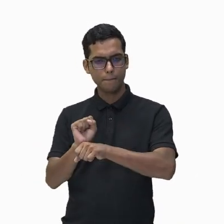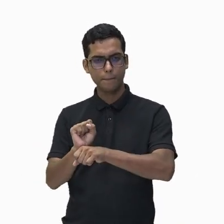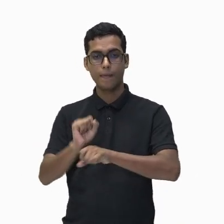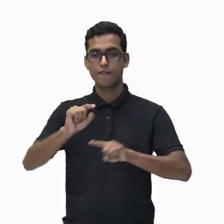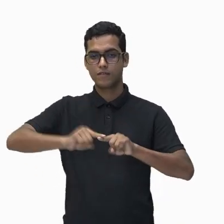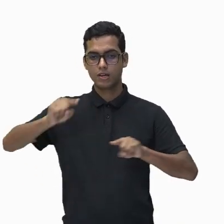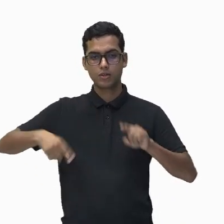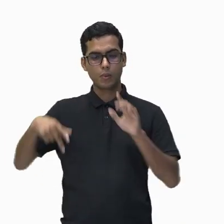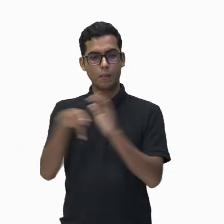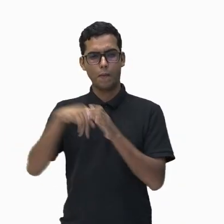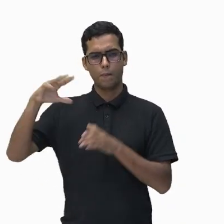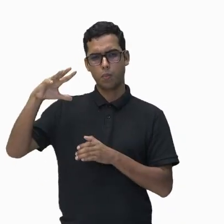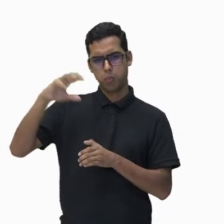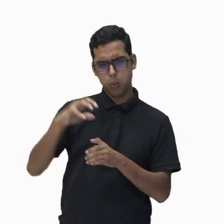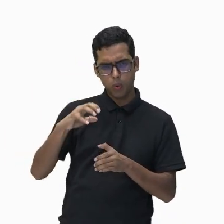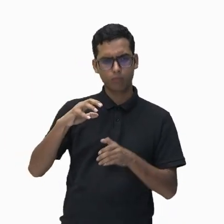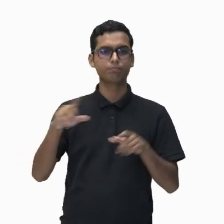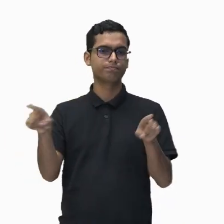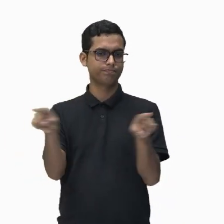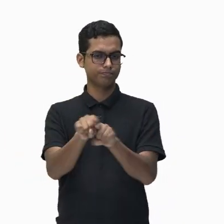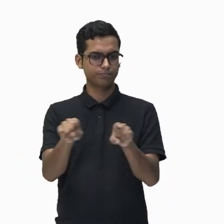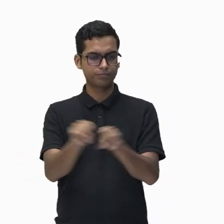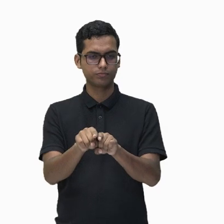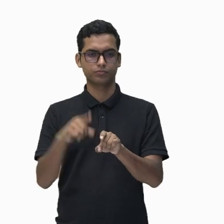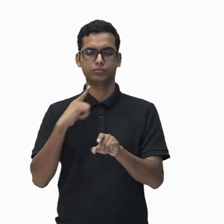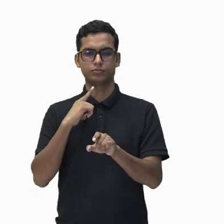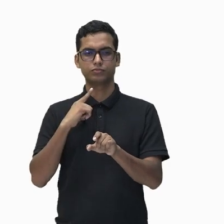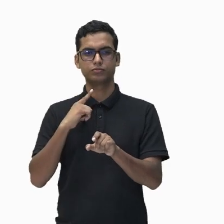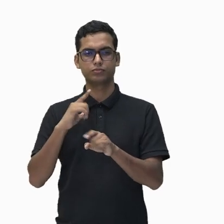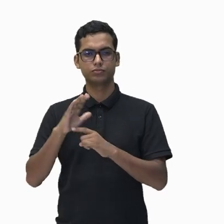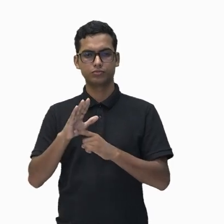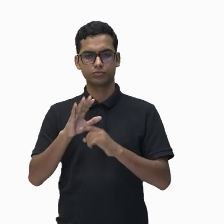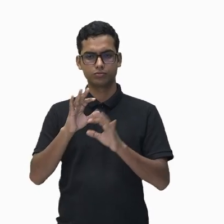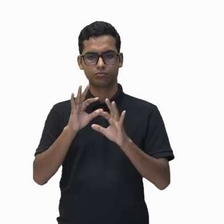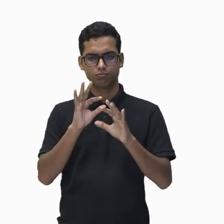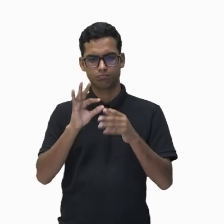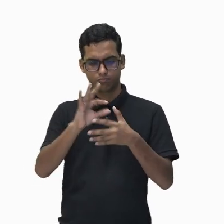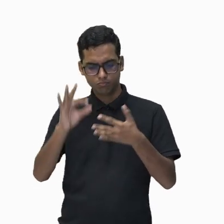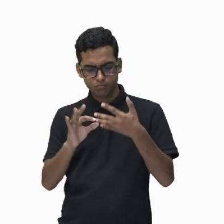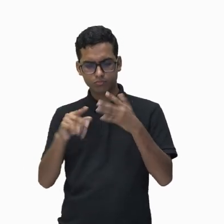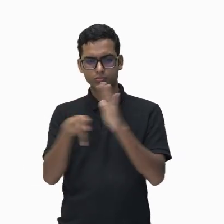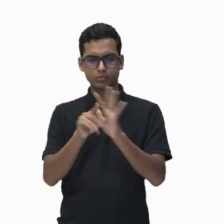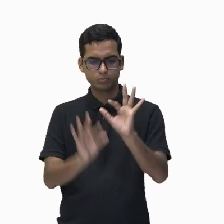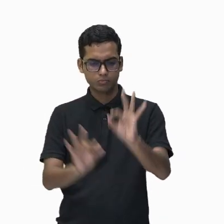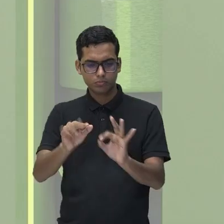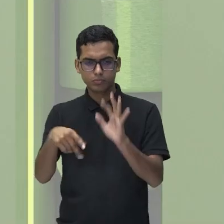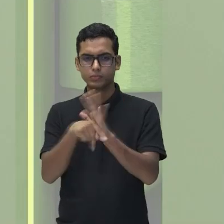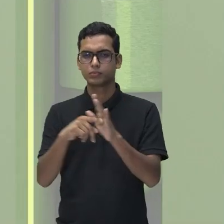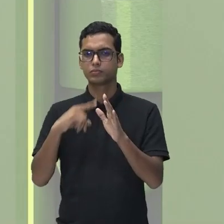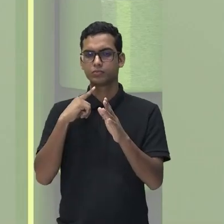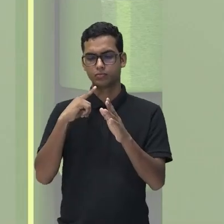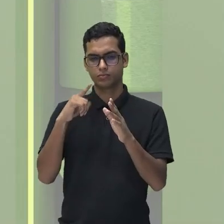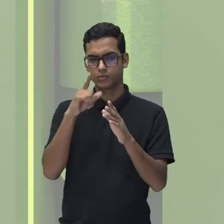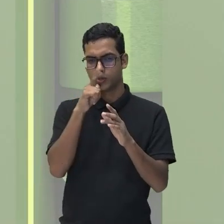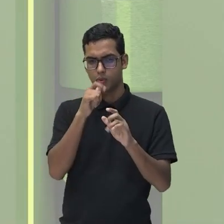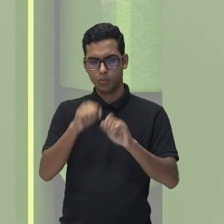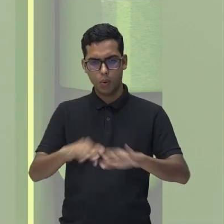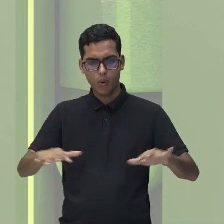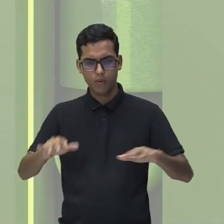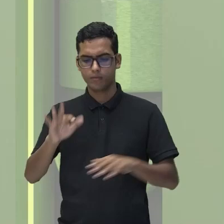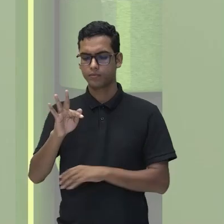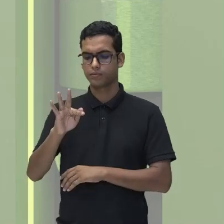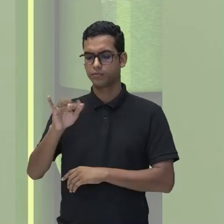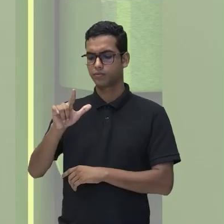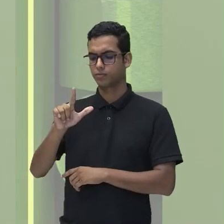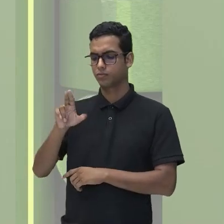de pressão transmite-se integralmente a todos os pontos do fluido. Então, pessoal, para que a gente possa